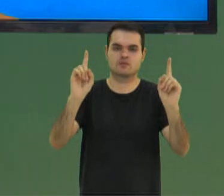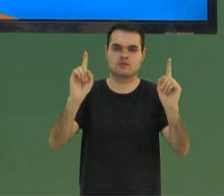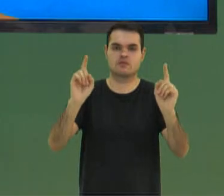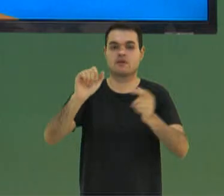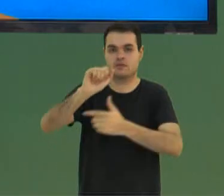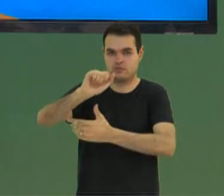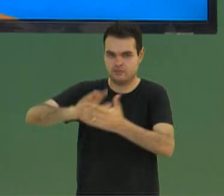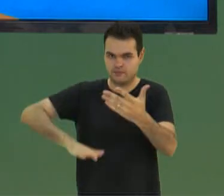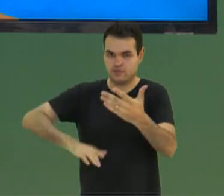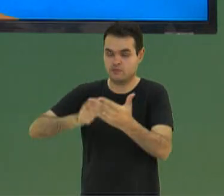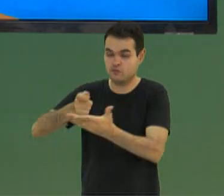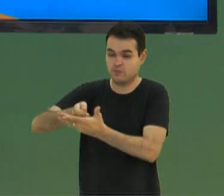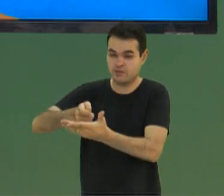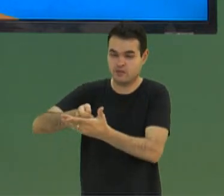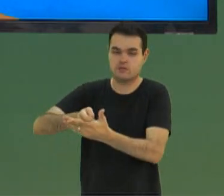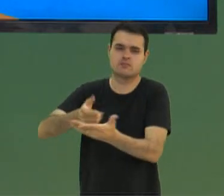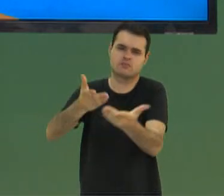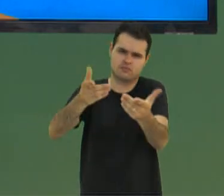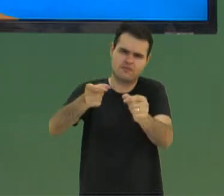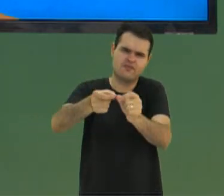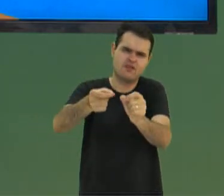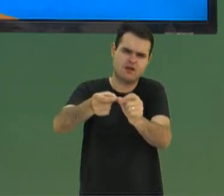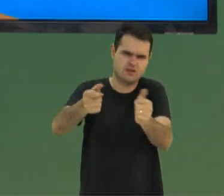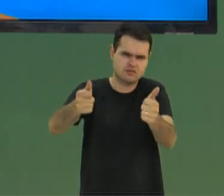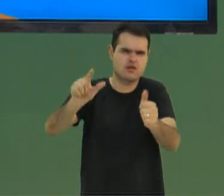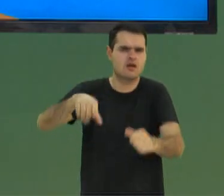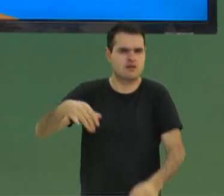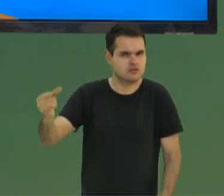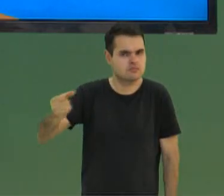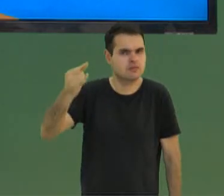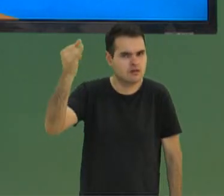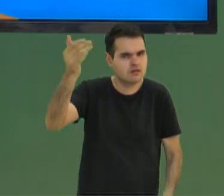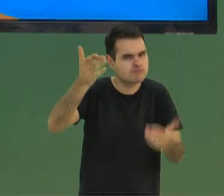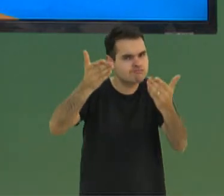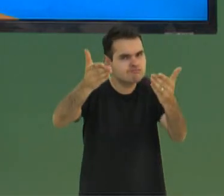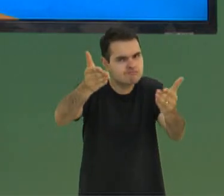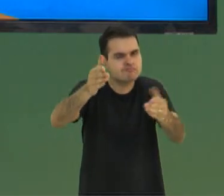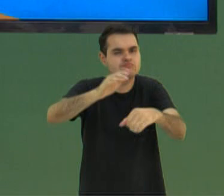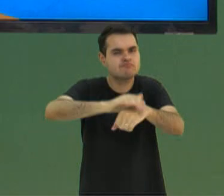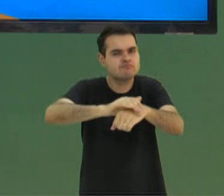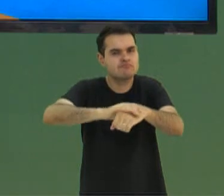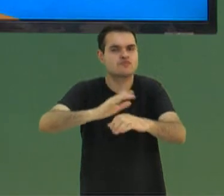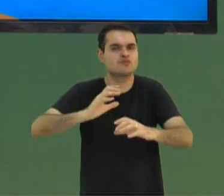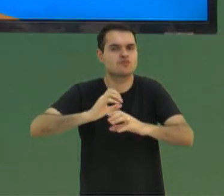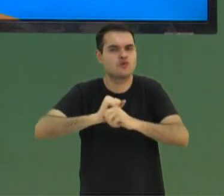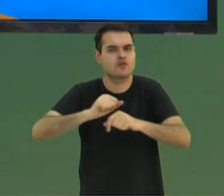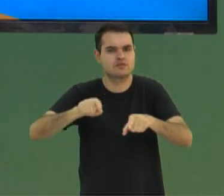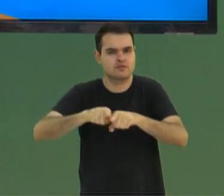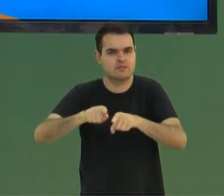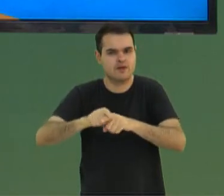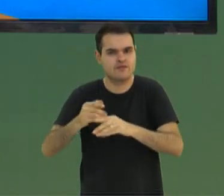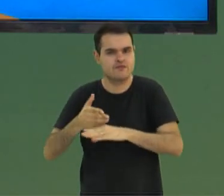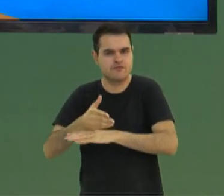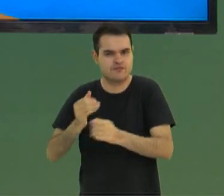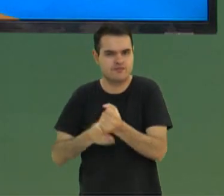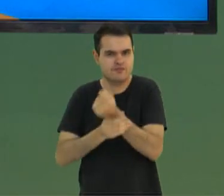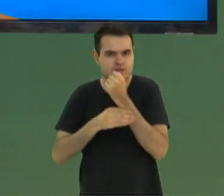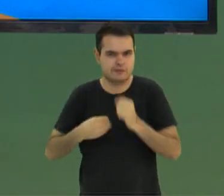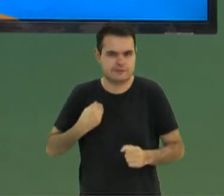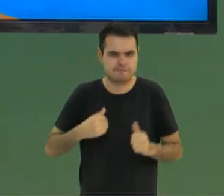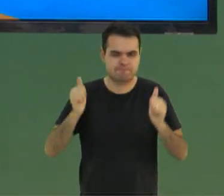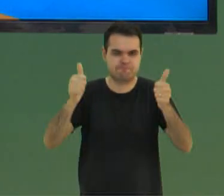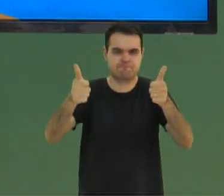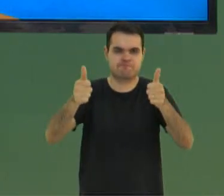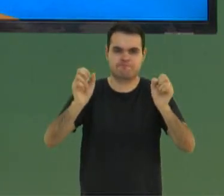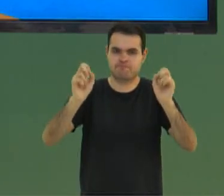suas atividades obrigatórias. Elas são muito importantes para a sua notinha e também para a sua frequência lá no Class,